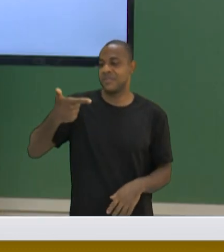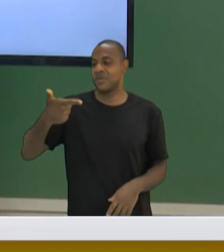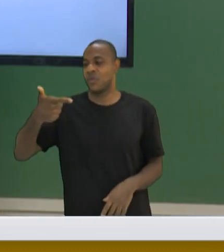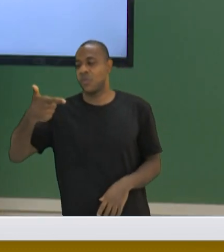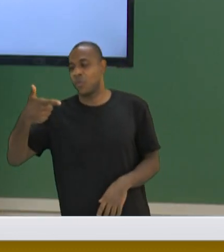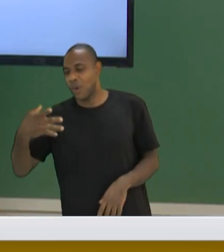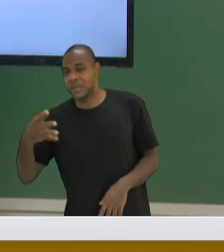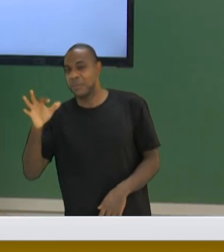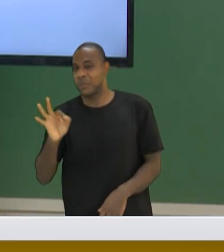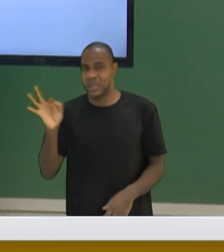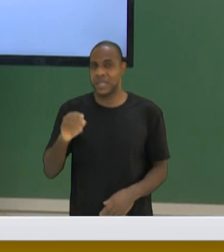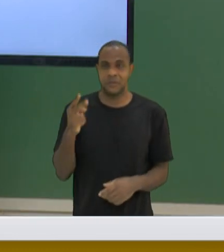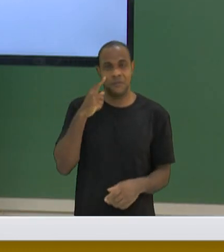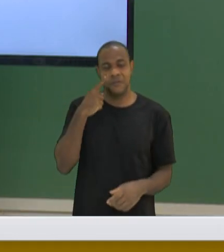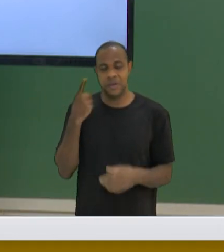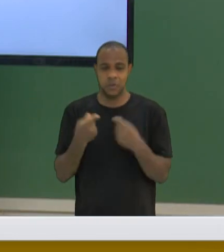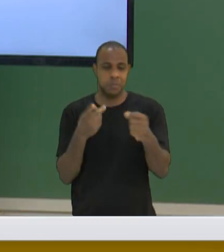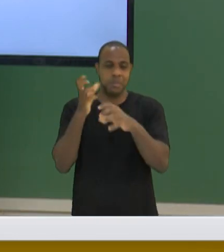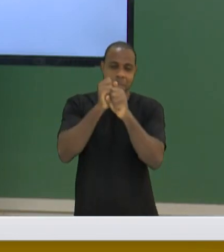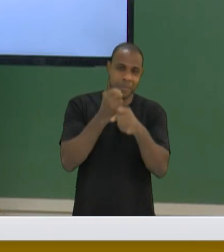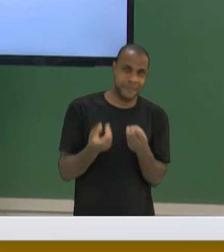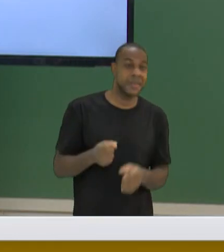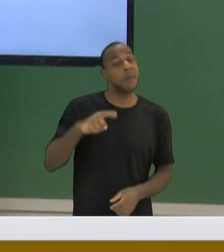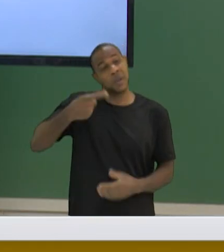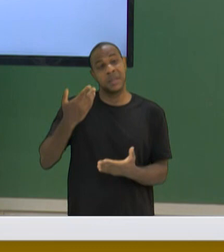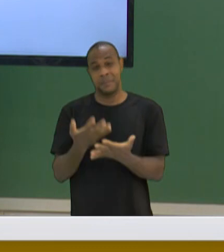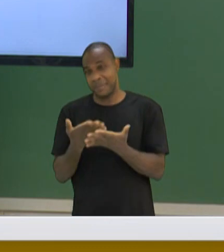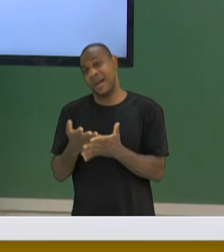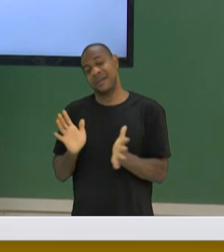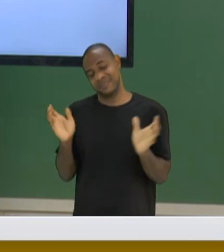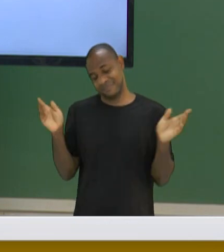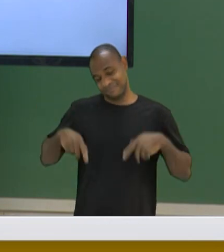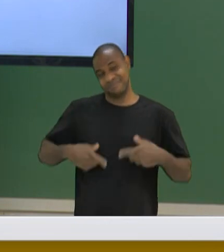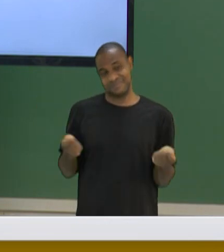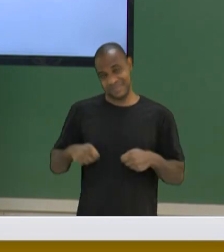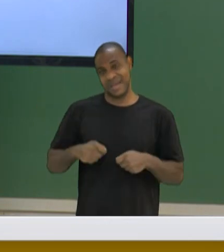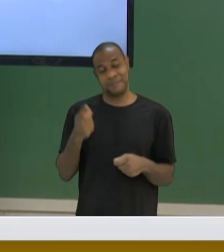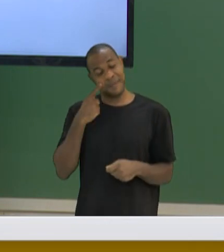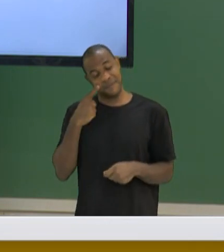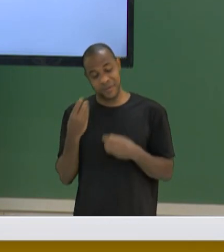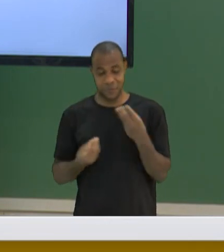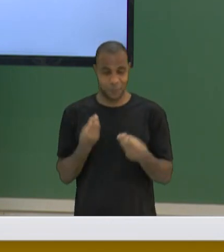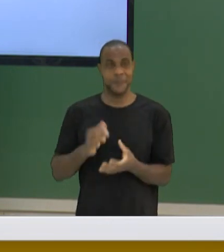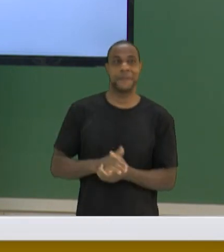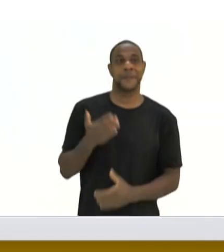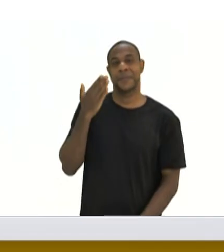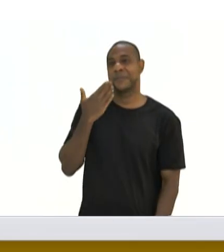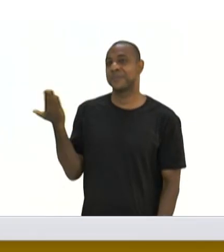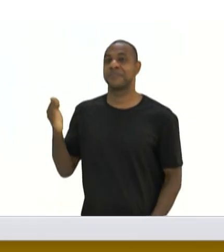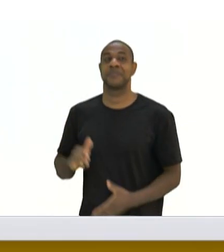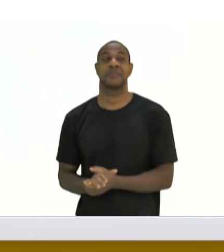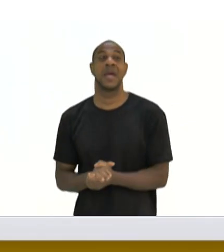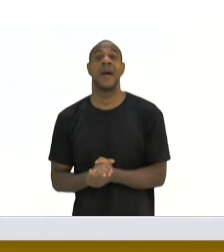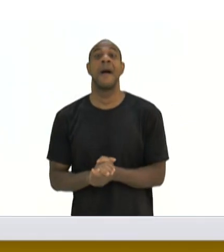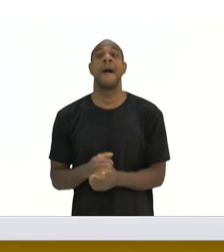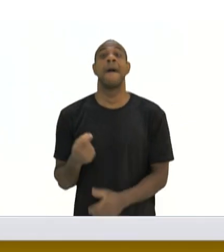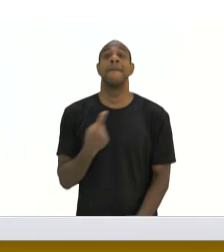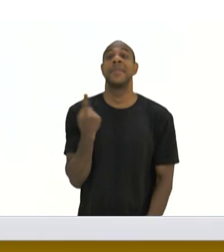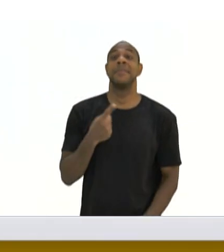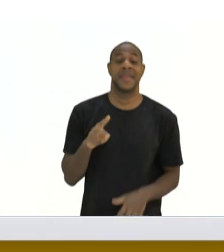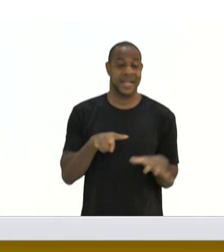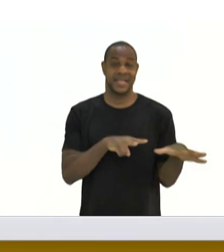por cento mas isso quem sabe fica lá para uma próxima alto e já nas primeiras semanas do isolamento social